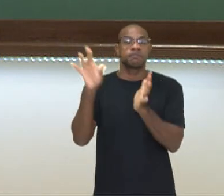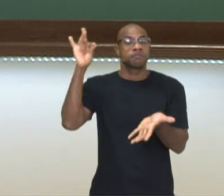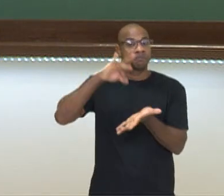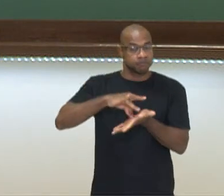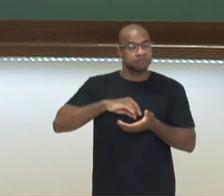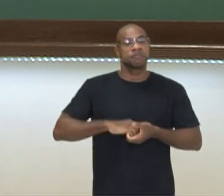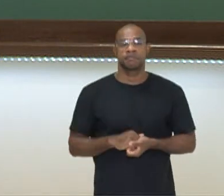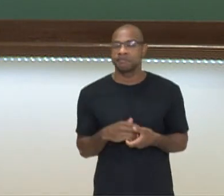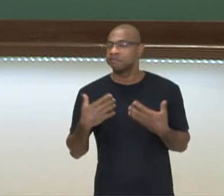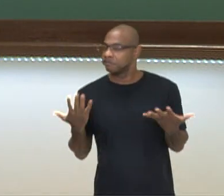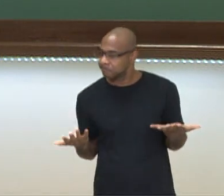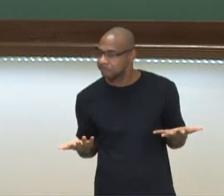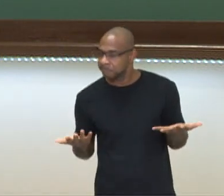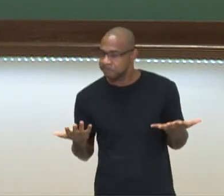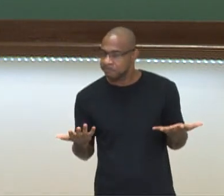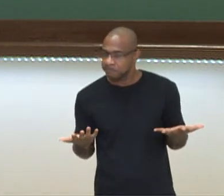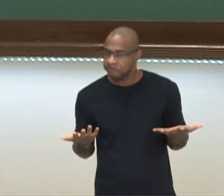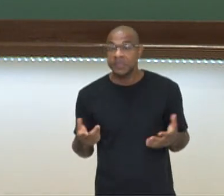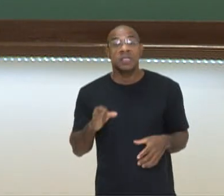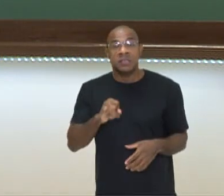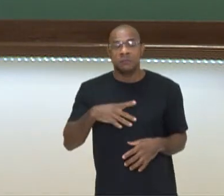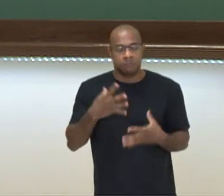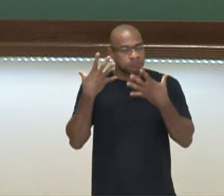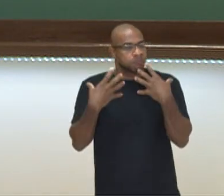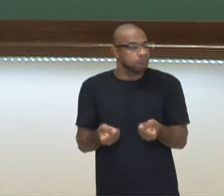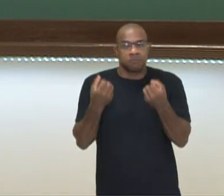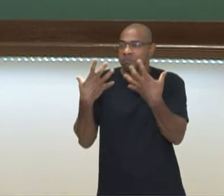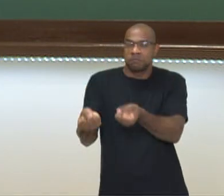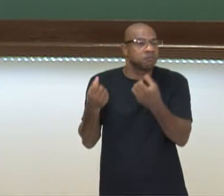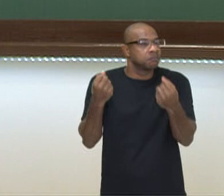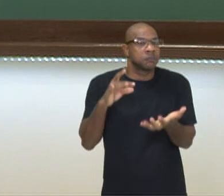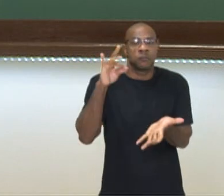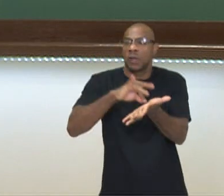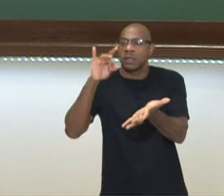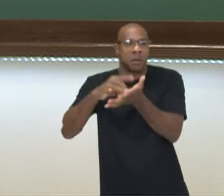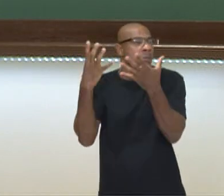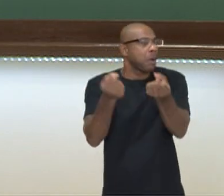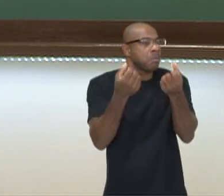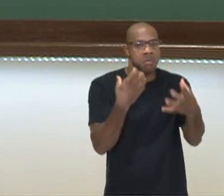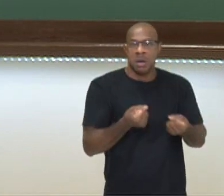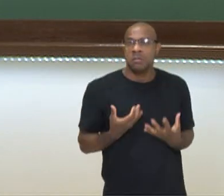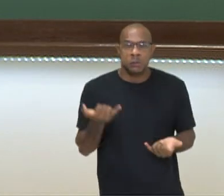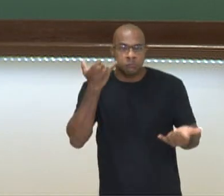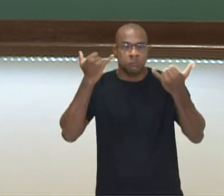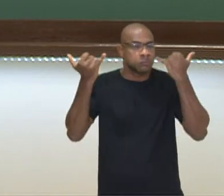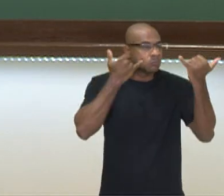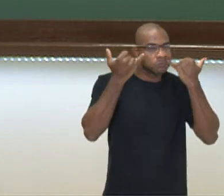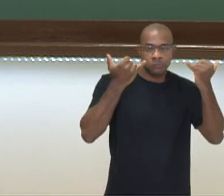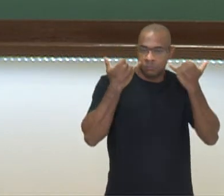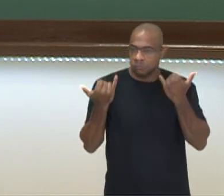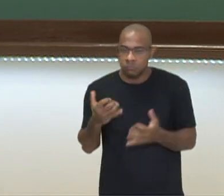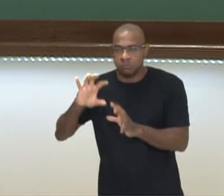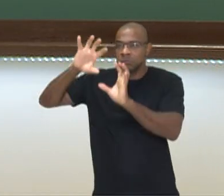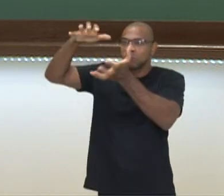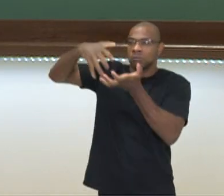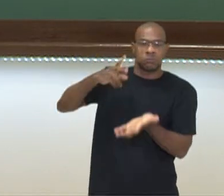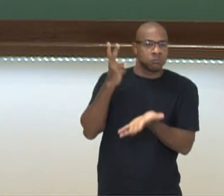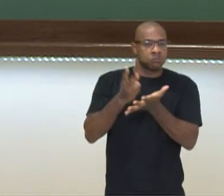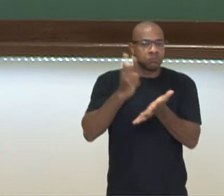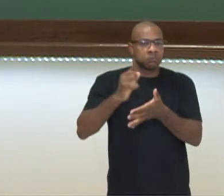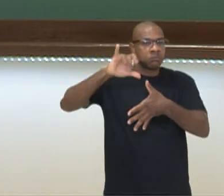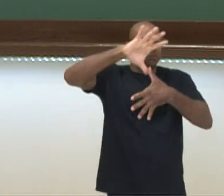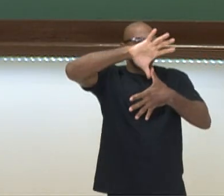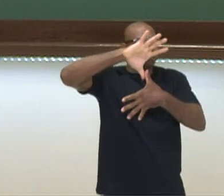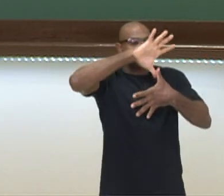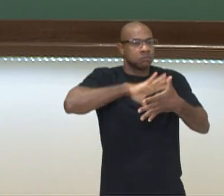verdades? Se nós aceitássemos como pura verdade e única verdade a informação de que a origem do cacau era na Mesoamérica,